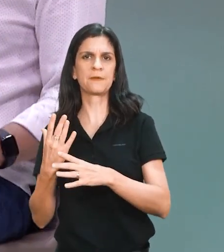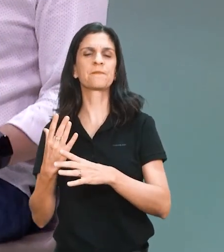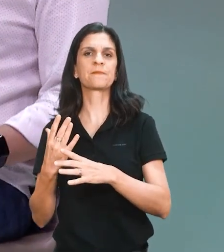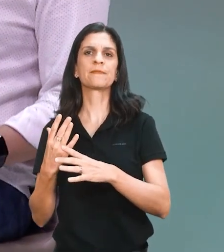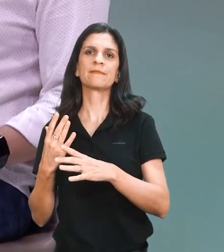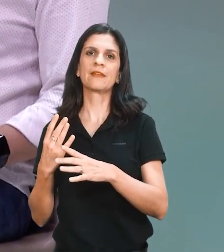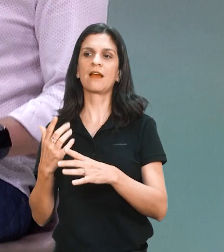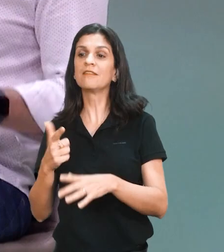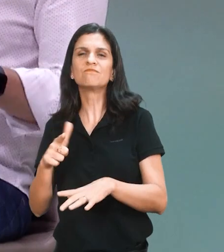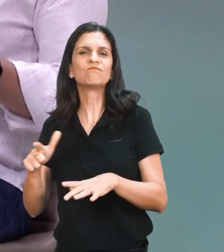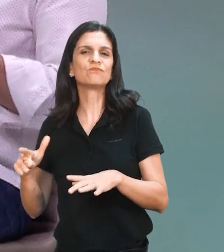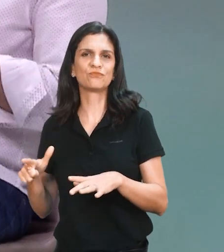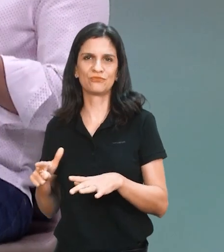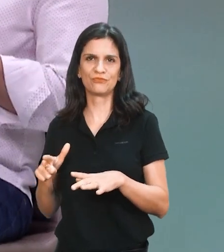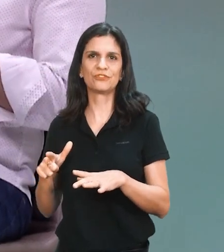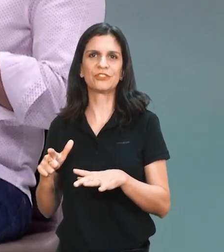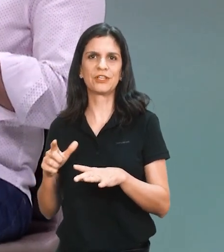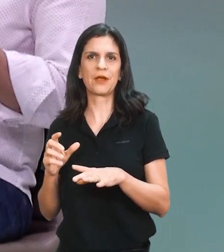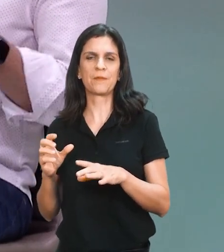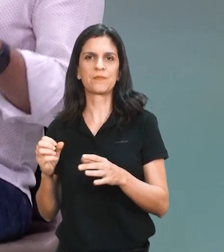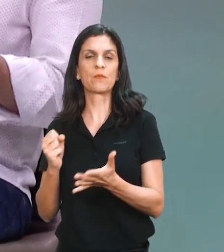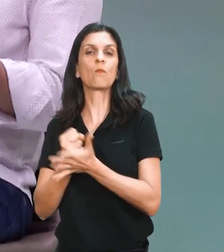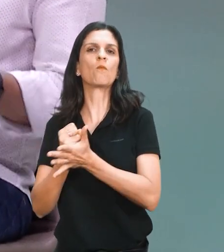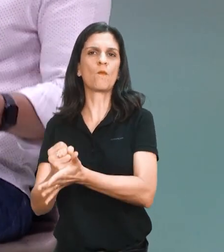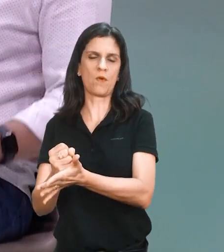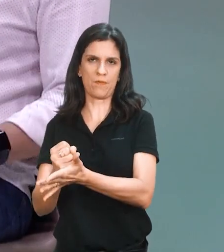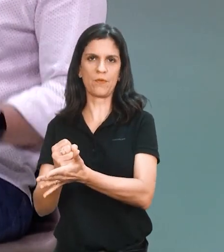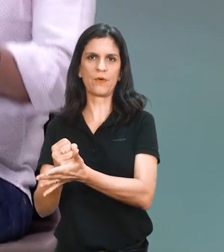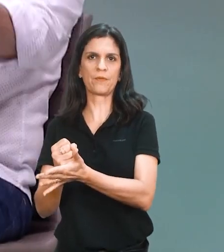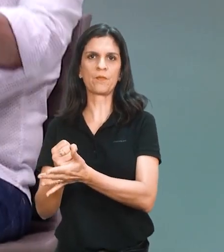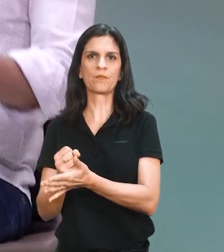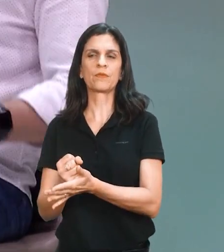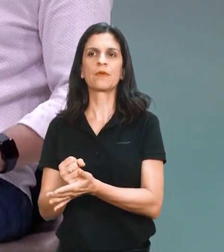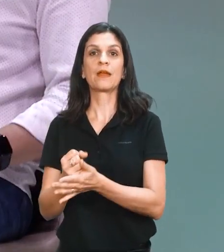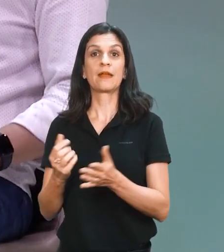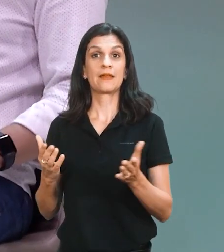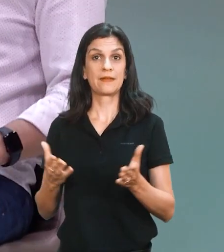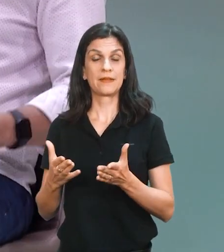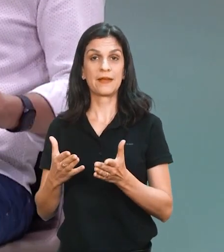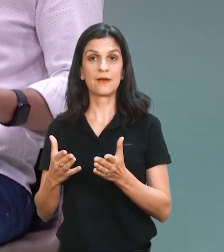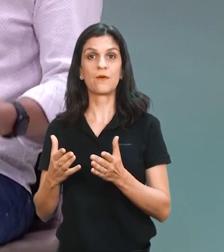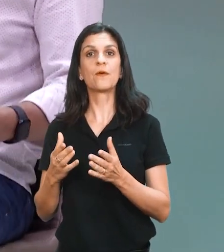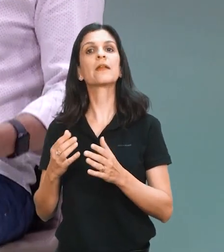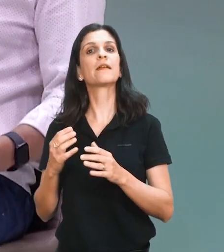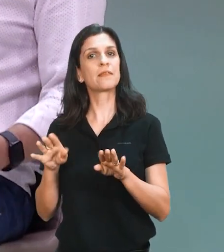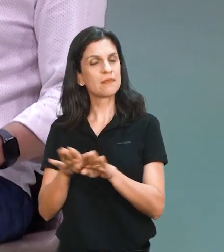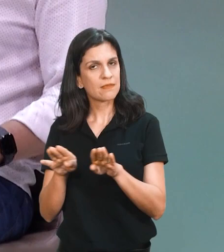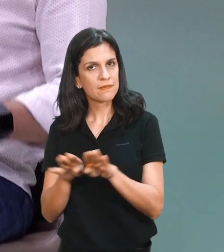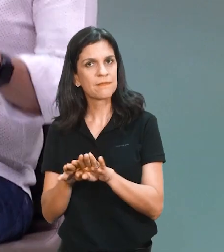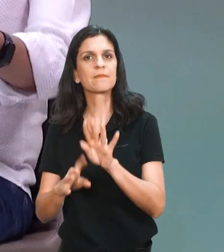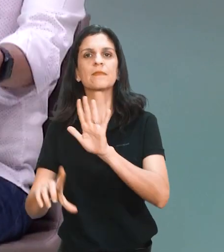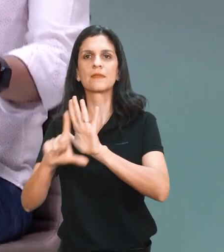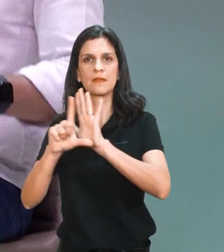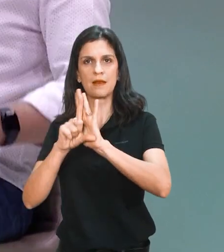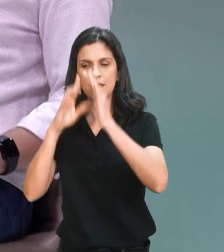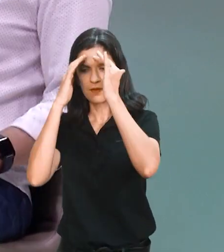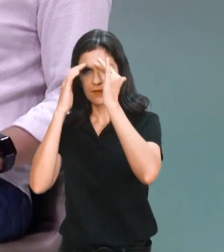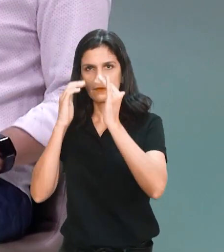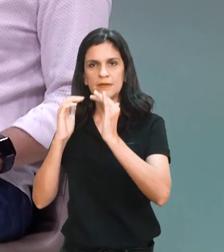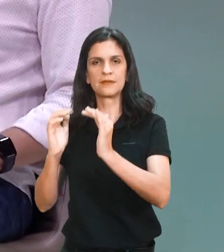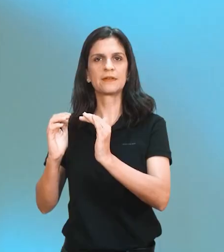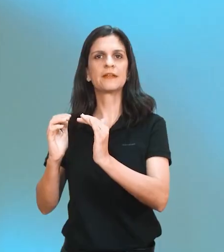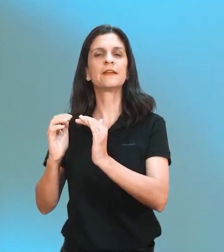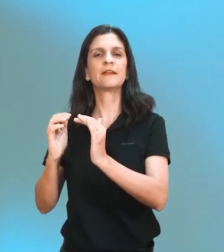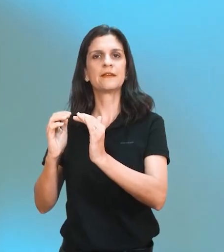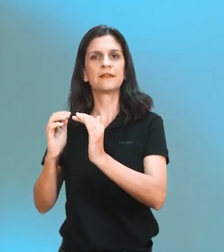da sociedade para que a gente incluísse e fizemos uma modificação na lei para incluir também aqueles que já trabalham aqui e fossem beneficiados